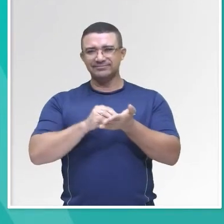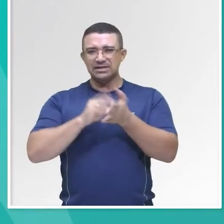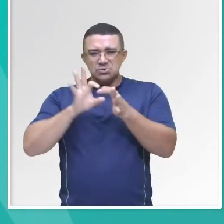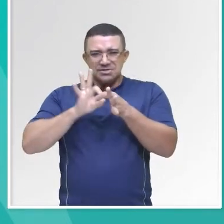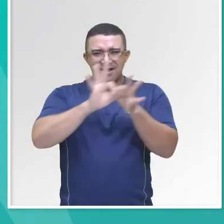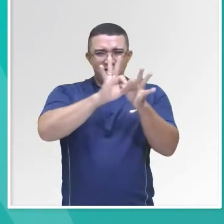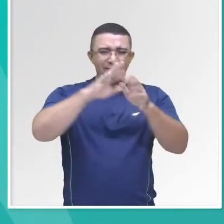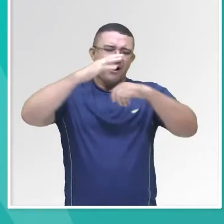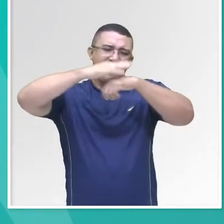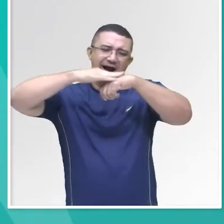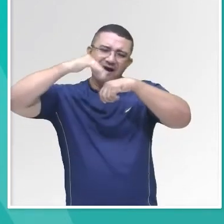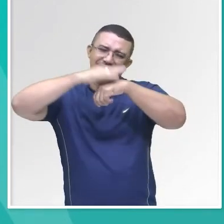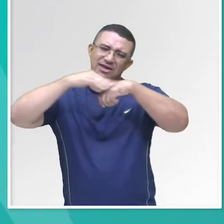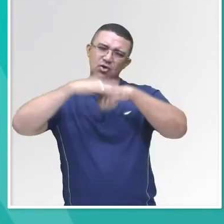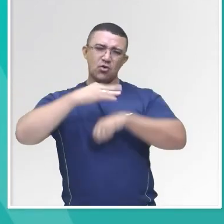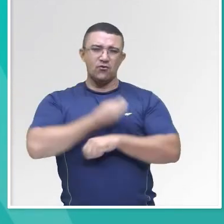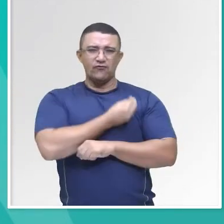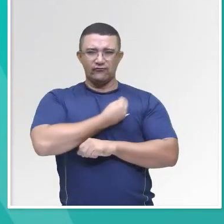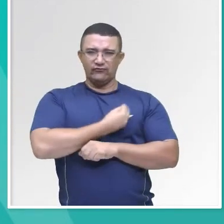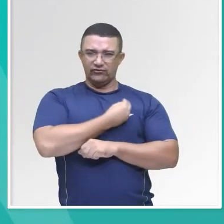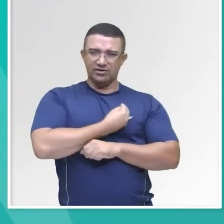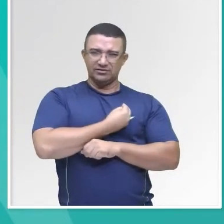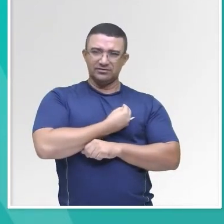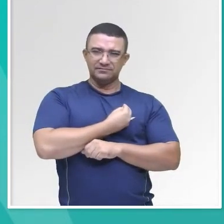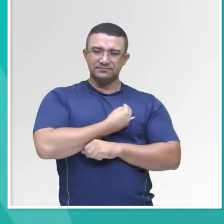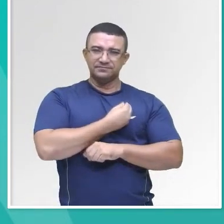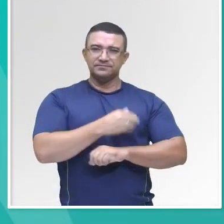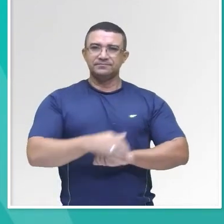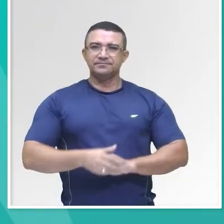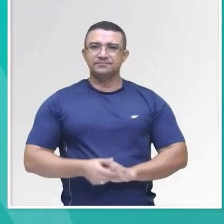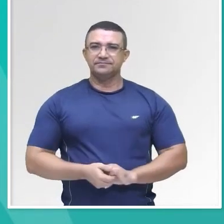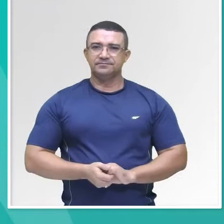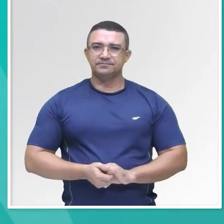que lidar com a frustração.